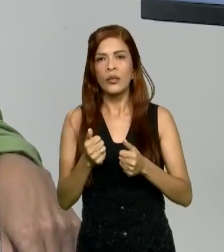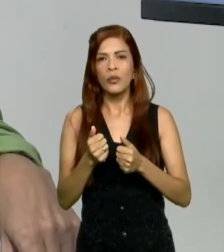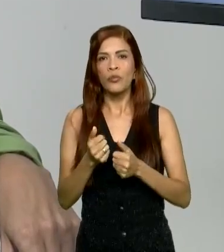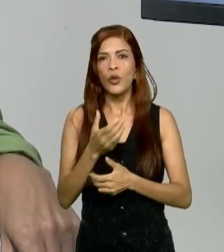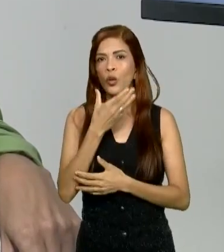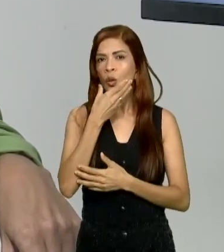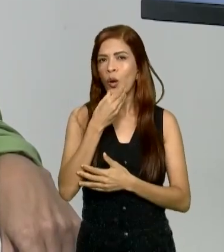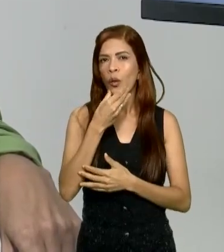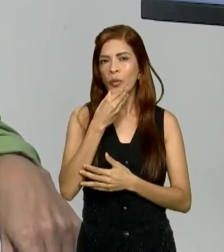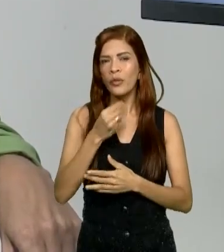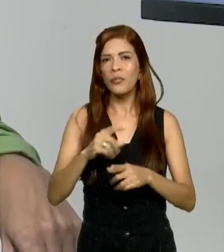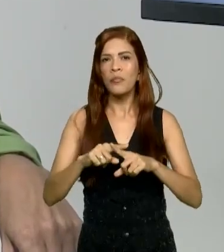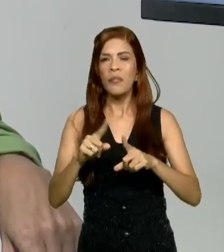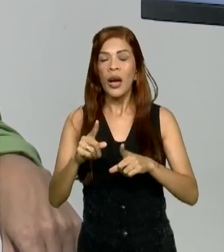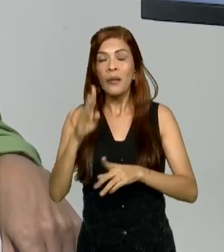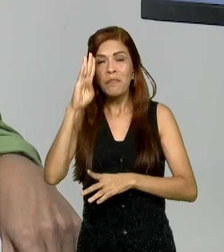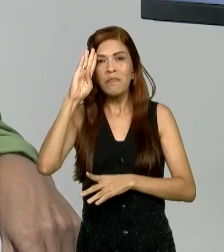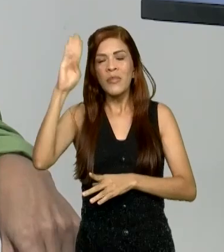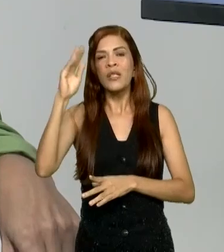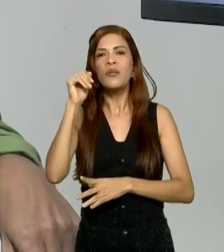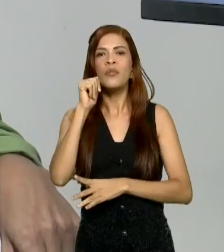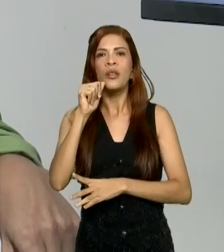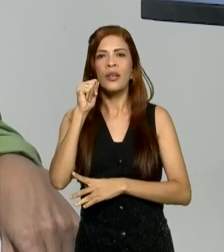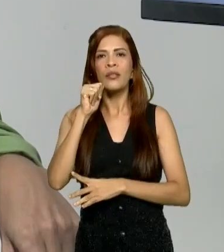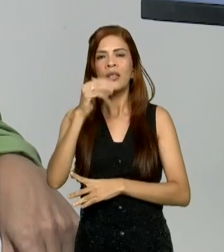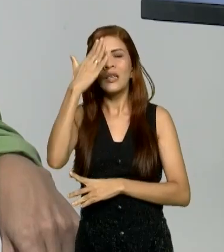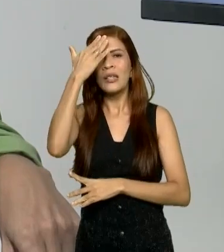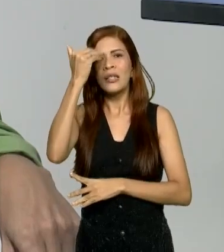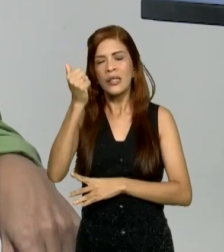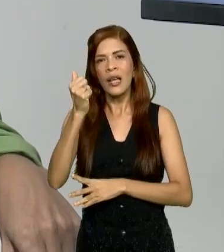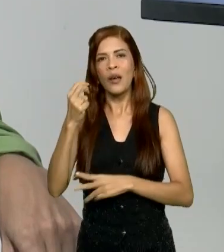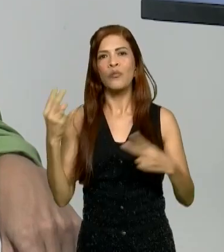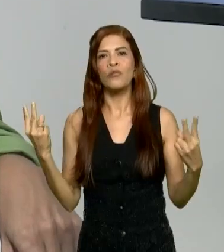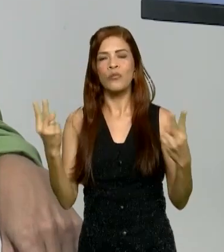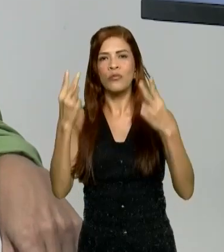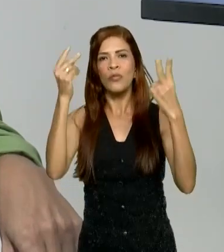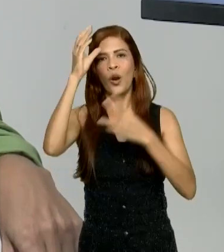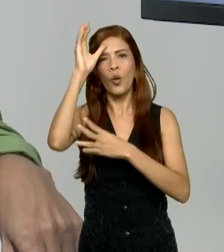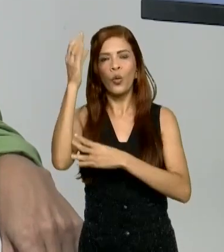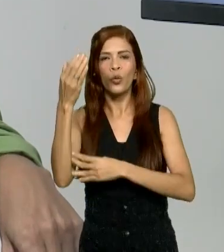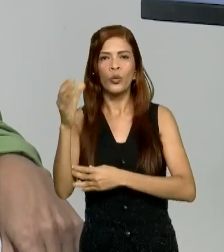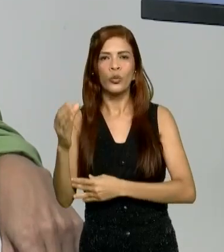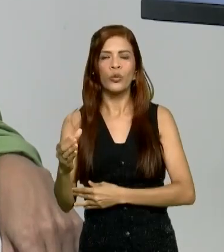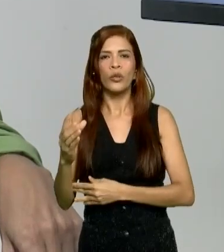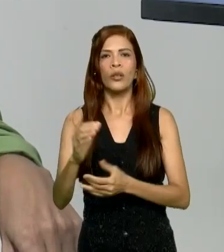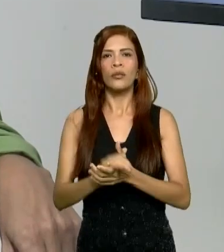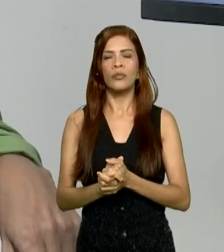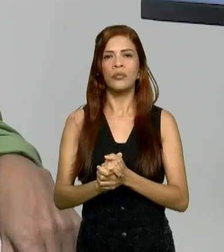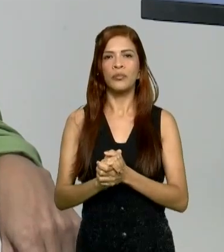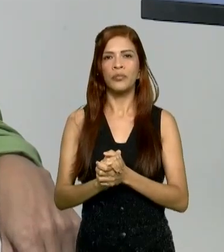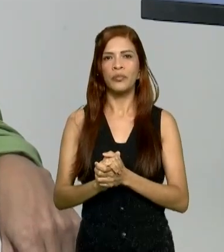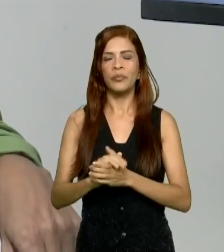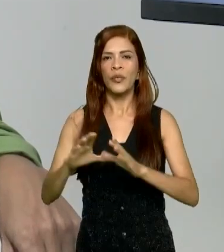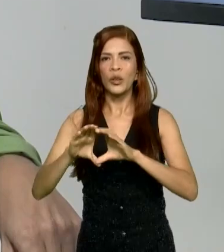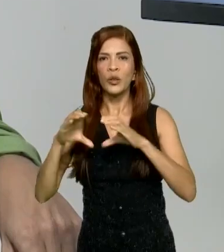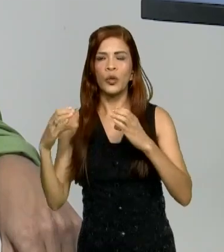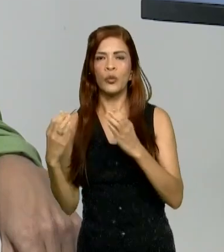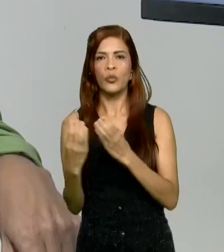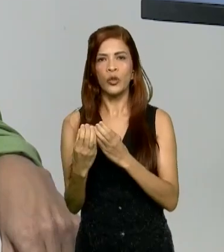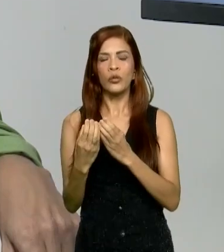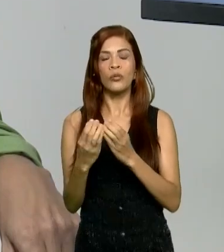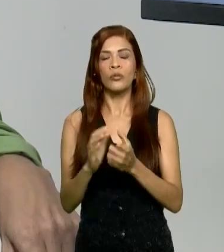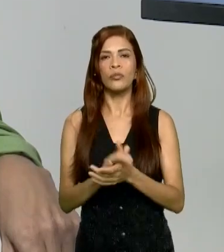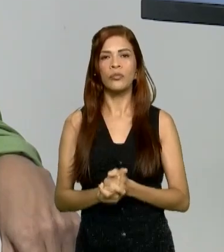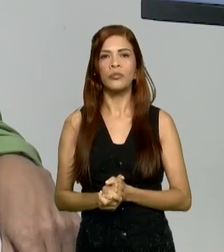das mulheres, que conhecem o valor cultural do conhecimento culinário das comunidades onde vivem,